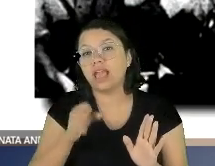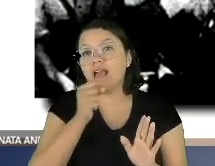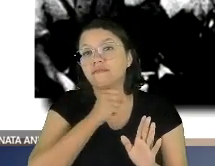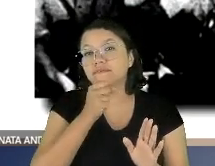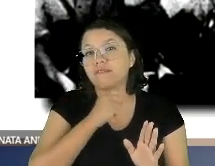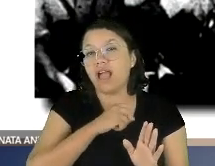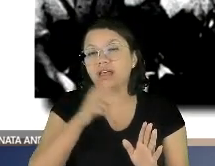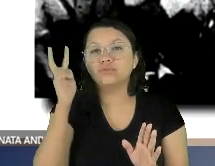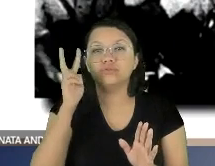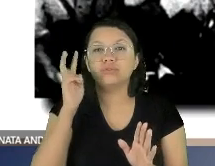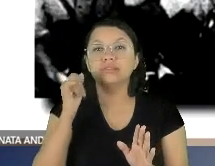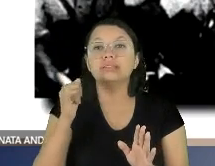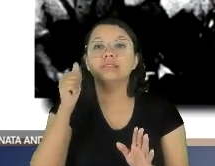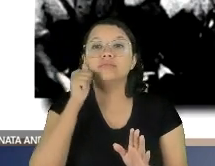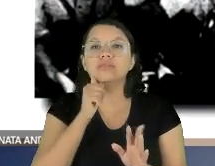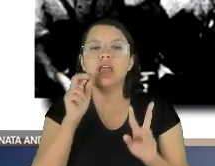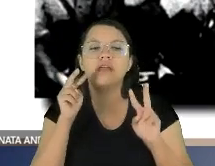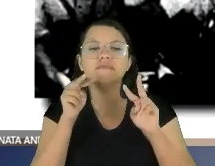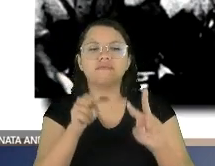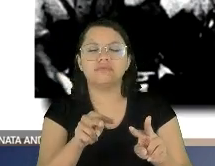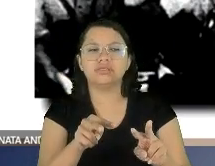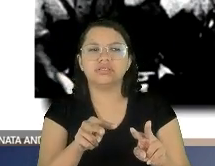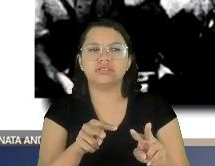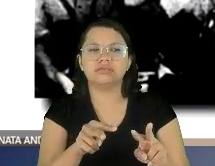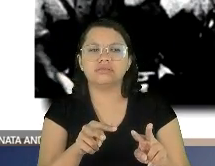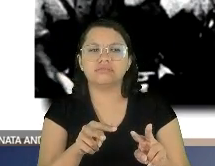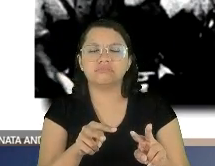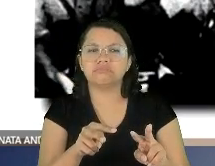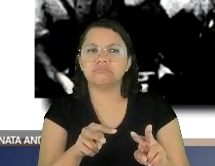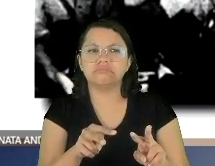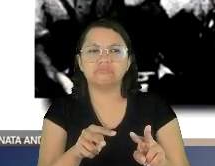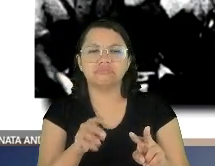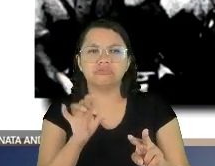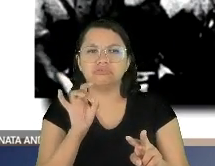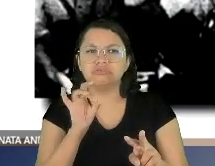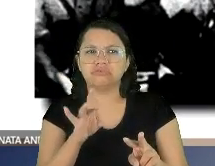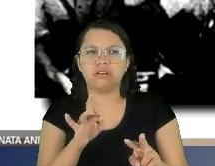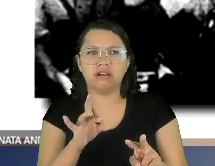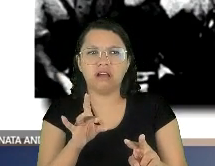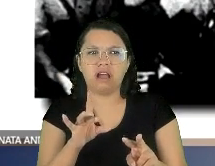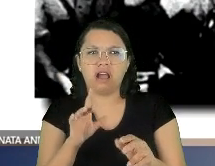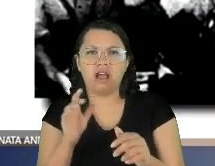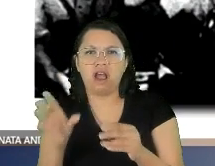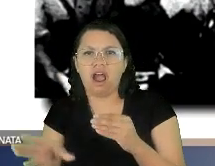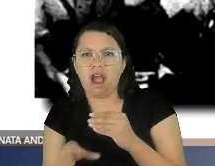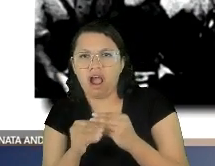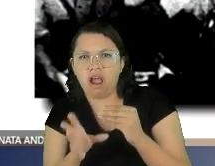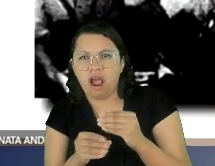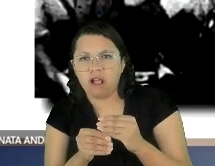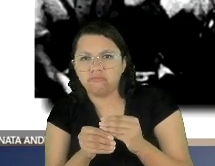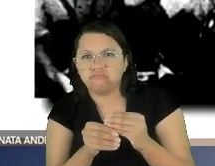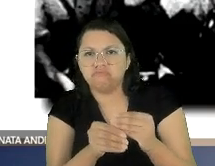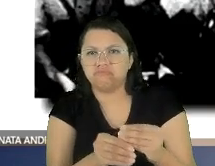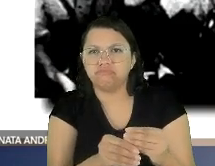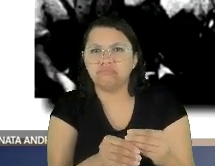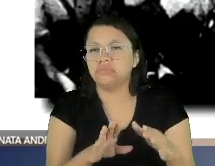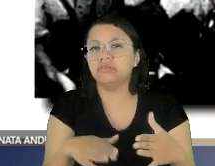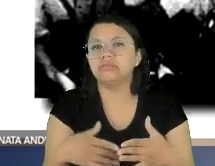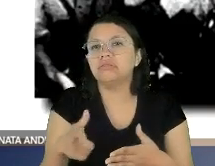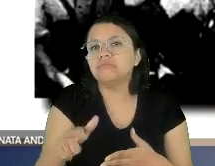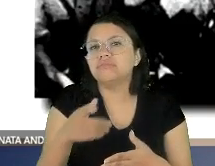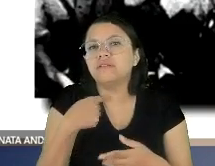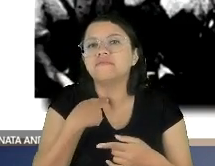velha história. Se a mulher era vista como um acessório, ou mero apêndice, ela não tem voz e nem vontades,